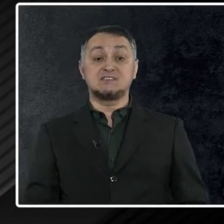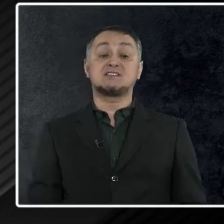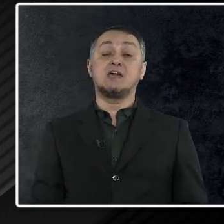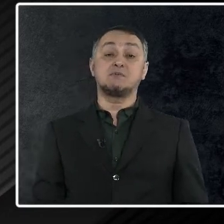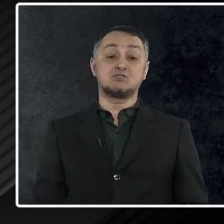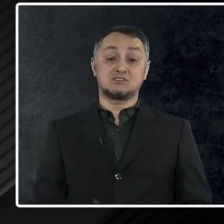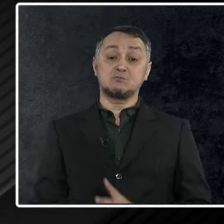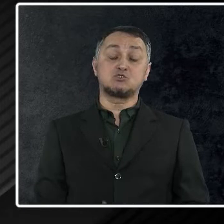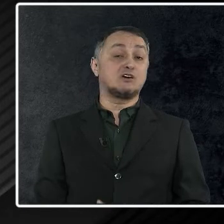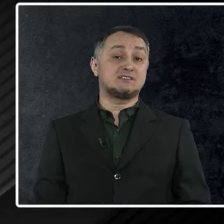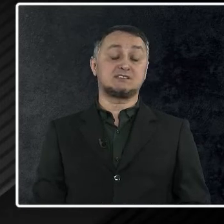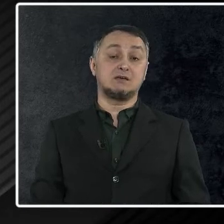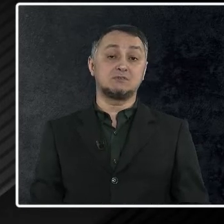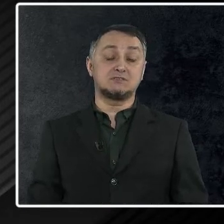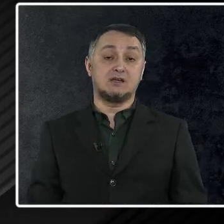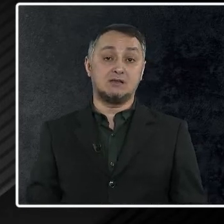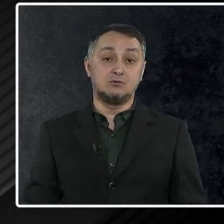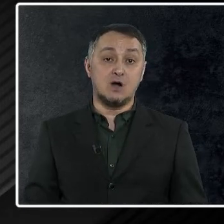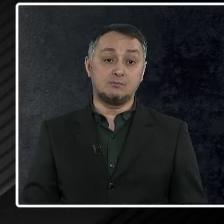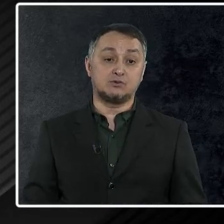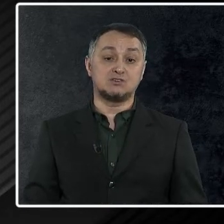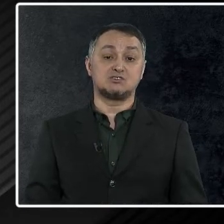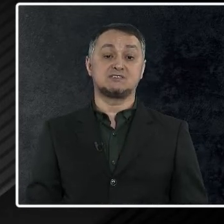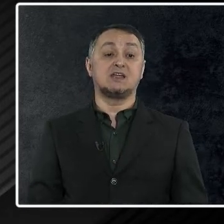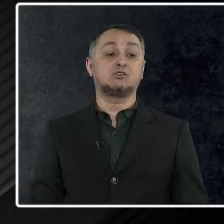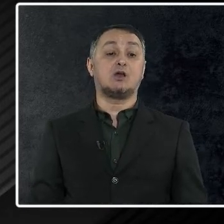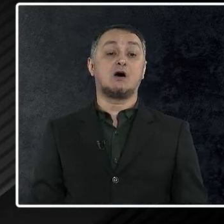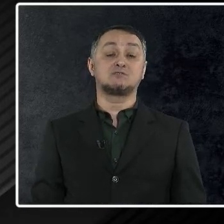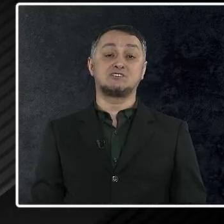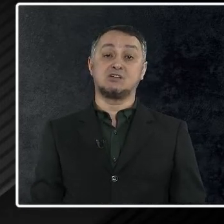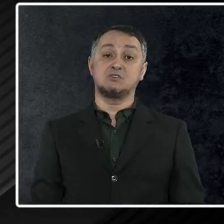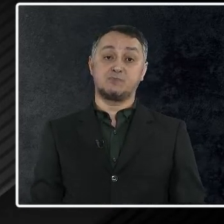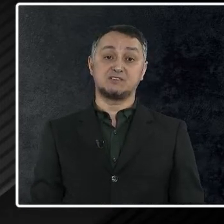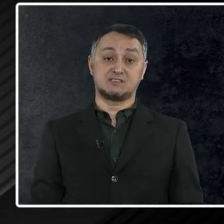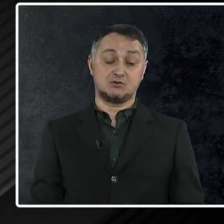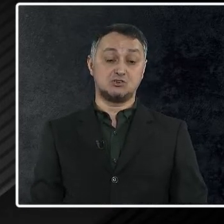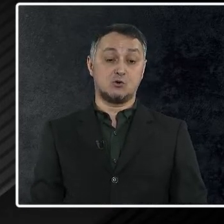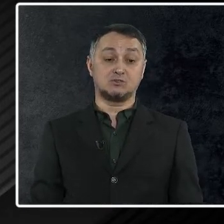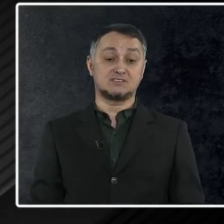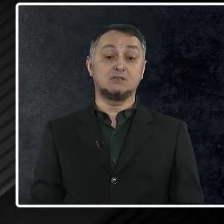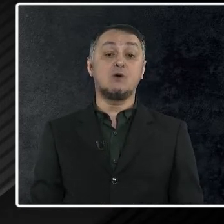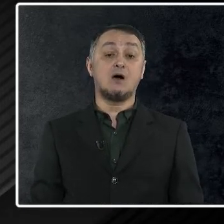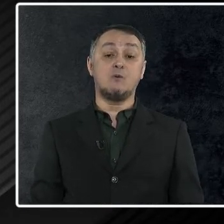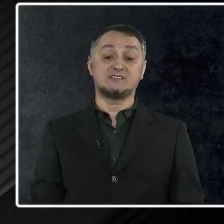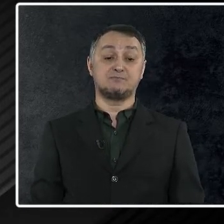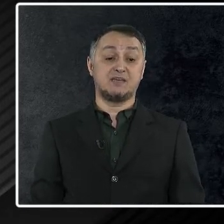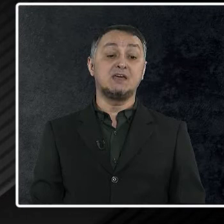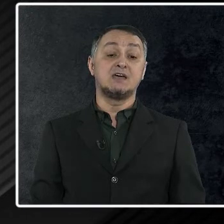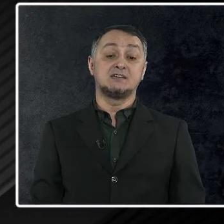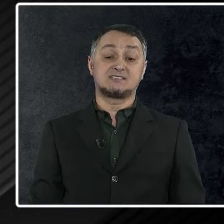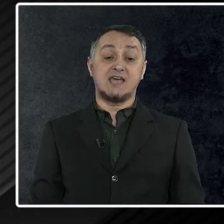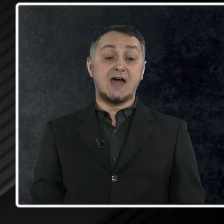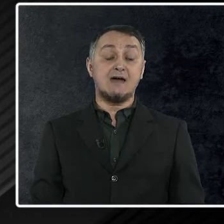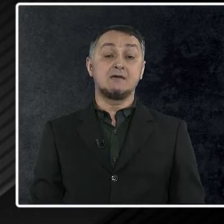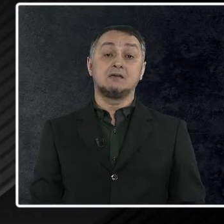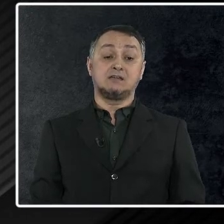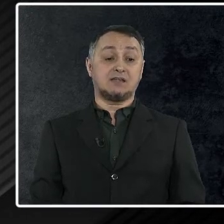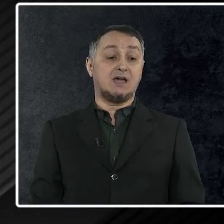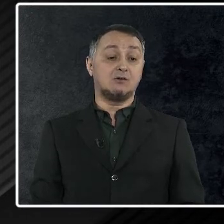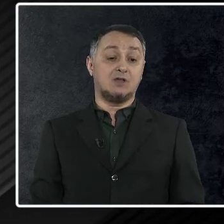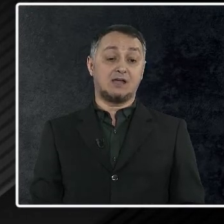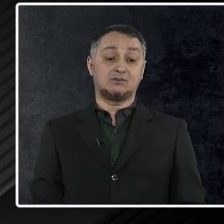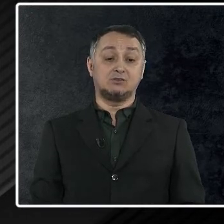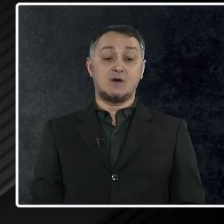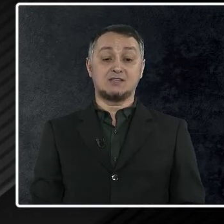nossos sistemas, nós temos dois sistemas no âmbito da Justiça Eleitoral. O Sistema de Prestações de Contas Anual, o SPCA, que